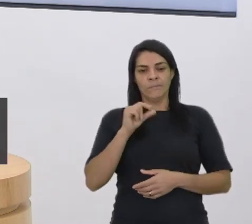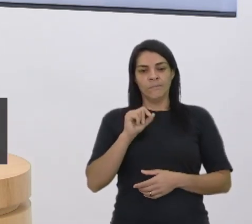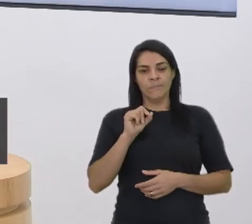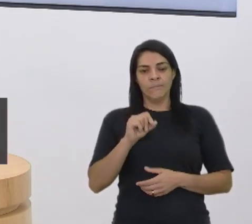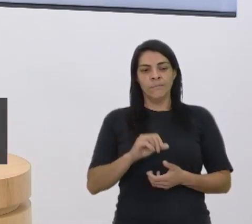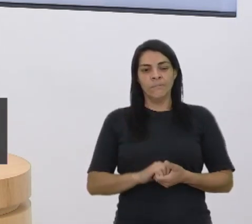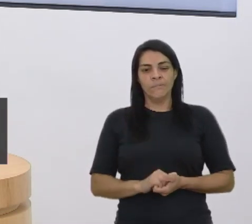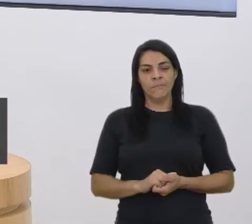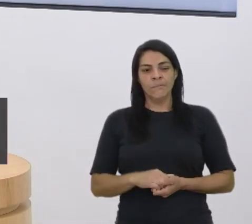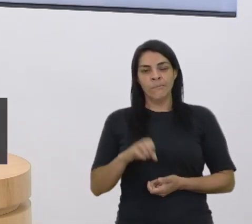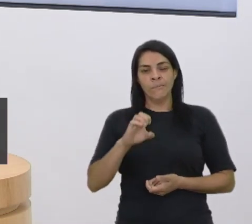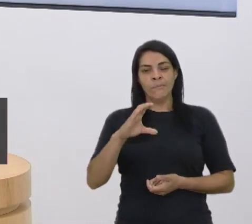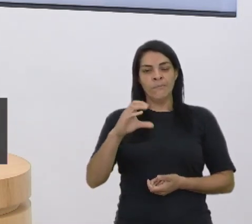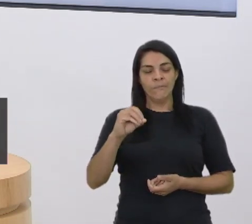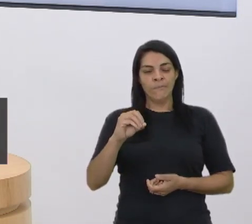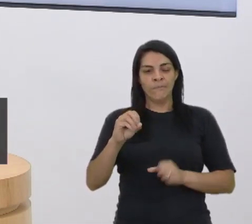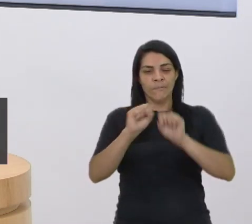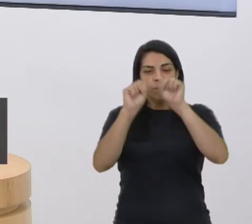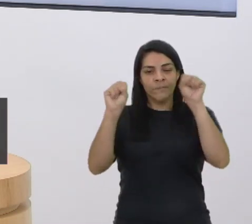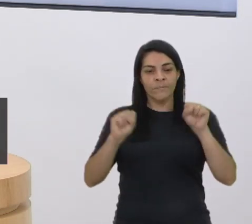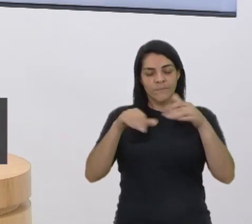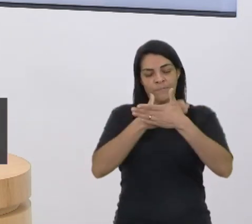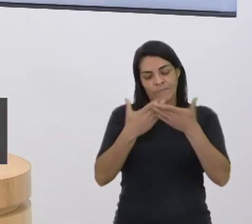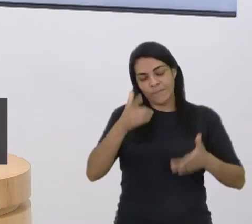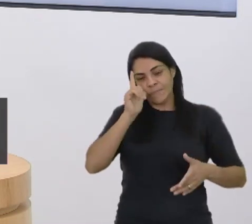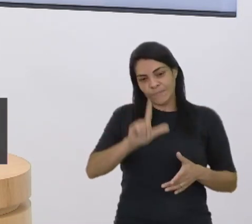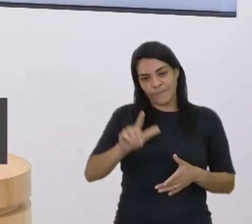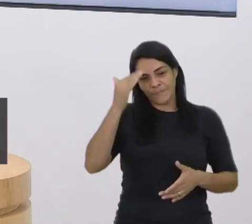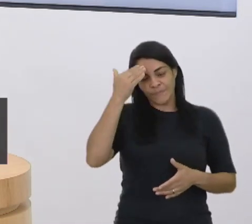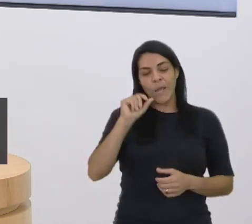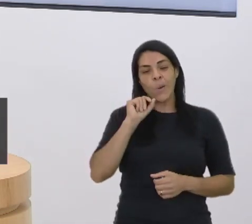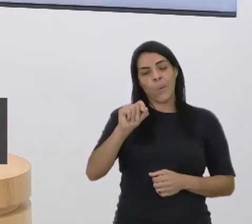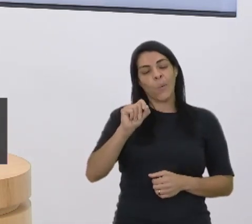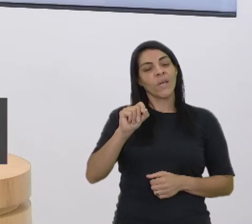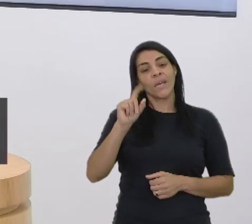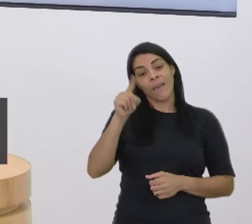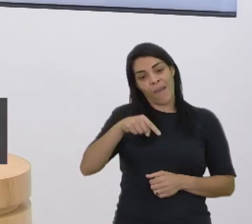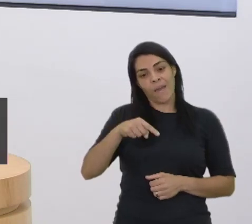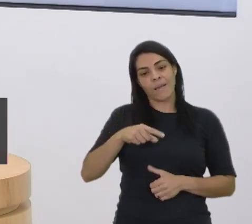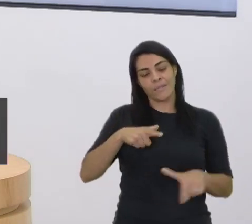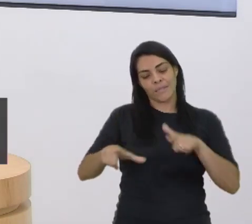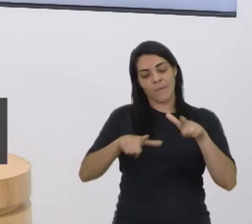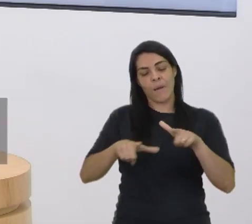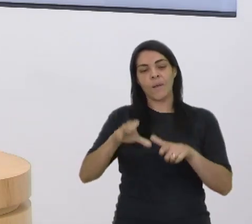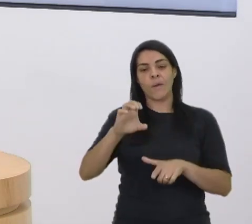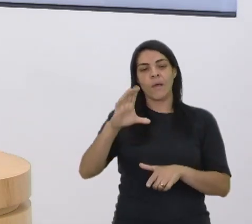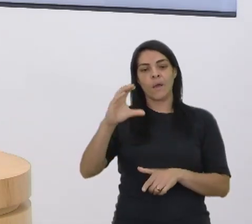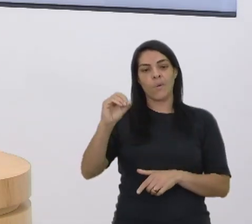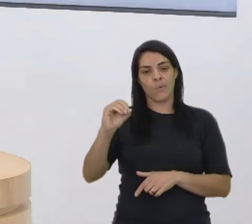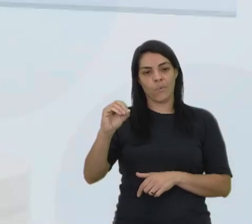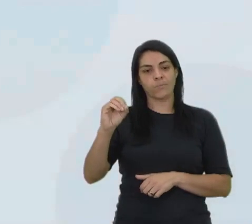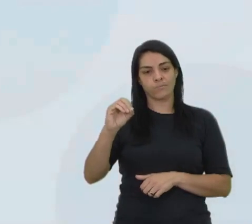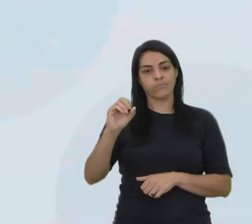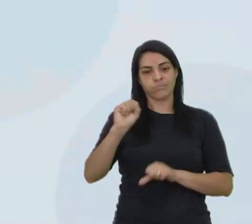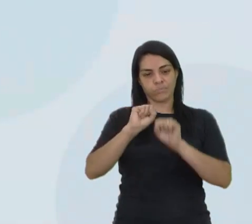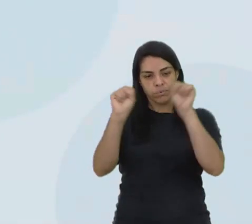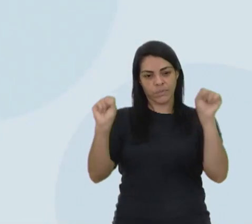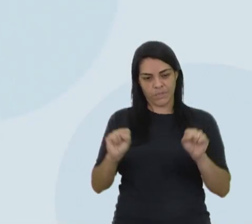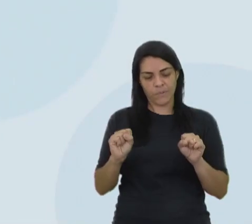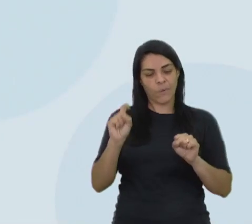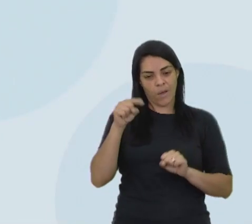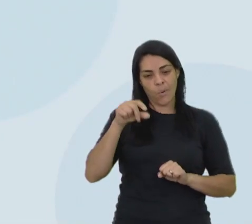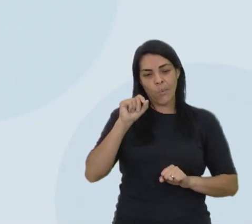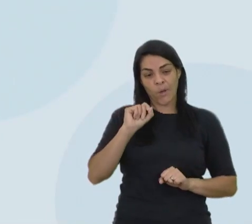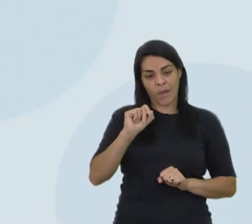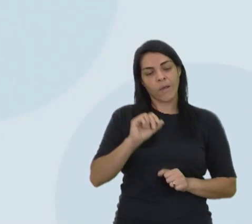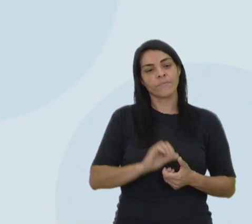os ecossistemas, a gente vai entender o que são serviços ecossistêmicos. Então, os serviços ecossistêmicos,